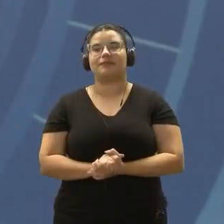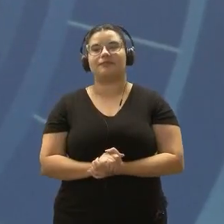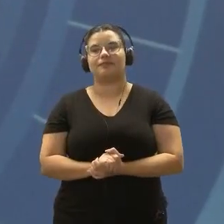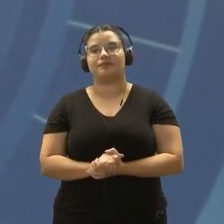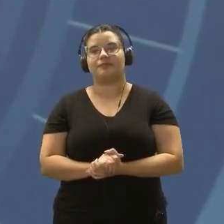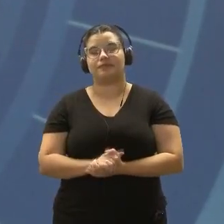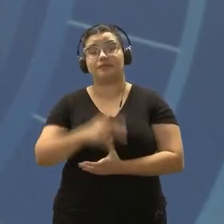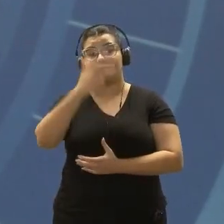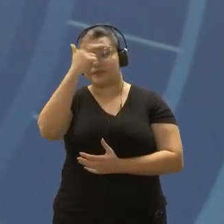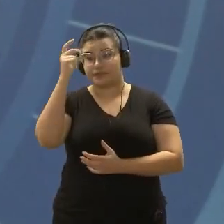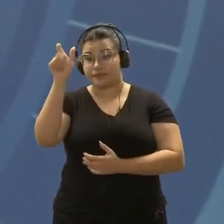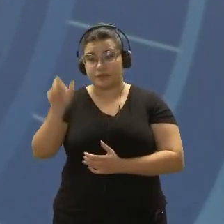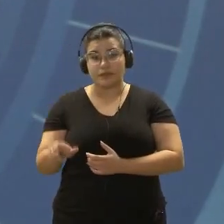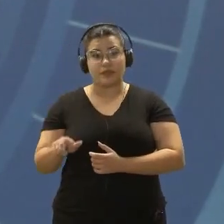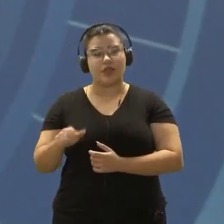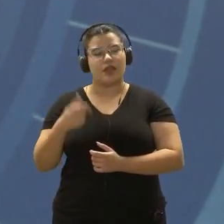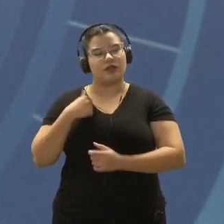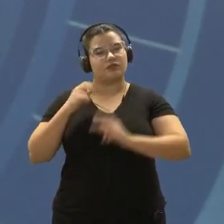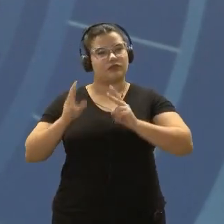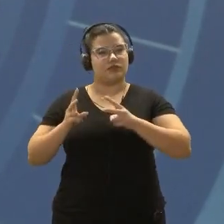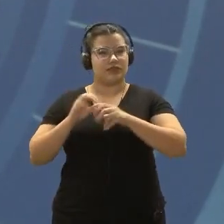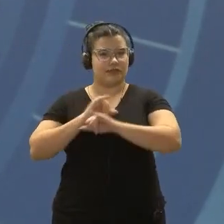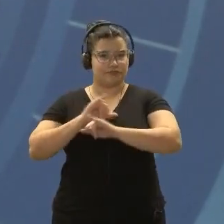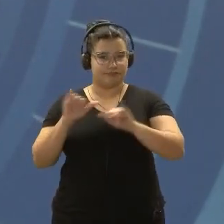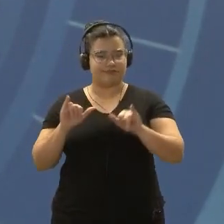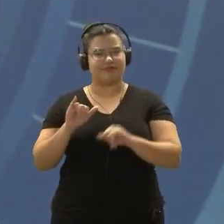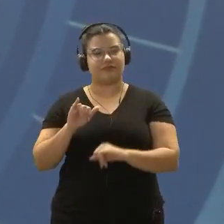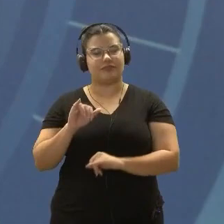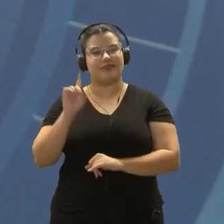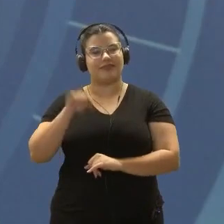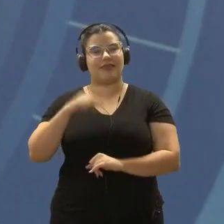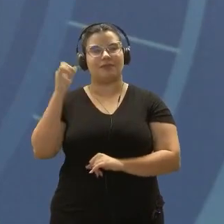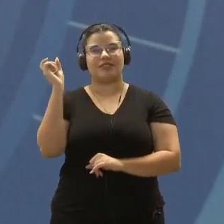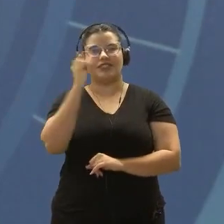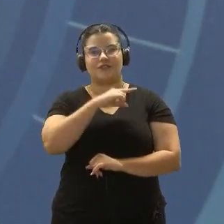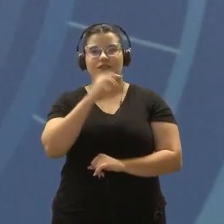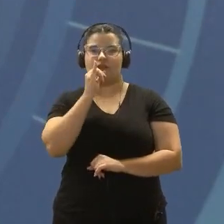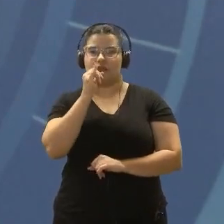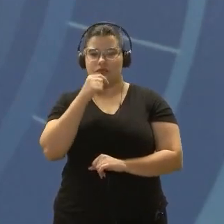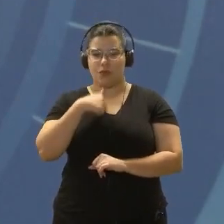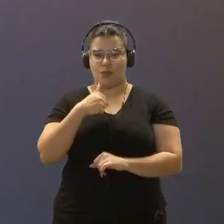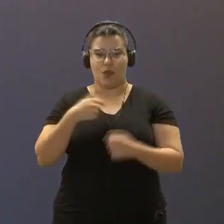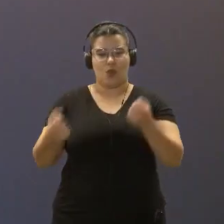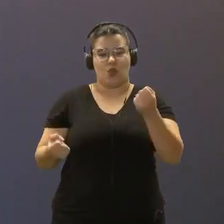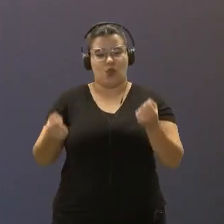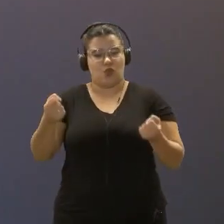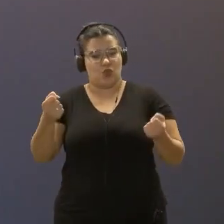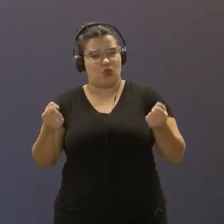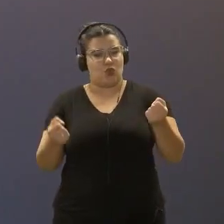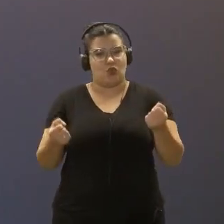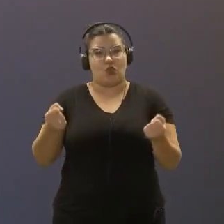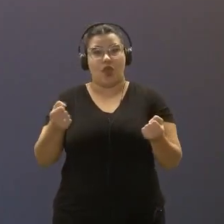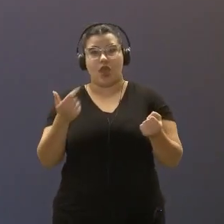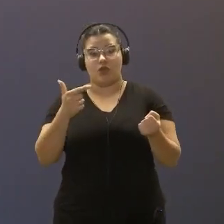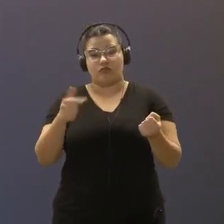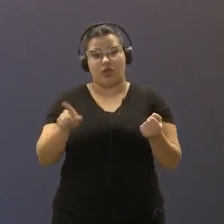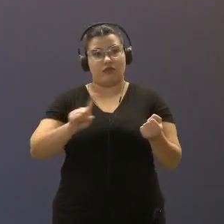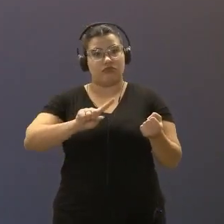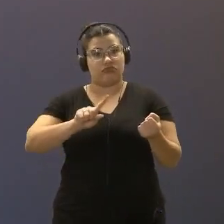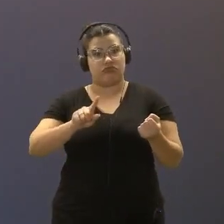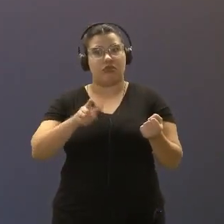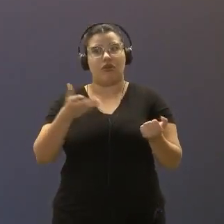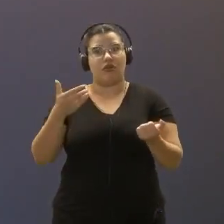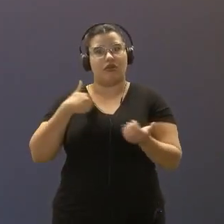O paciente precisa saber, eu sempre digo que é difícil você dirigir um carro sem velocímetro, você vai tomar